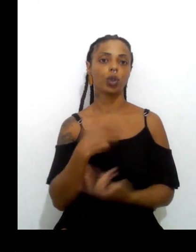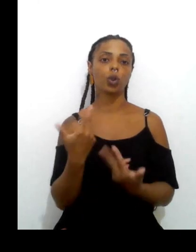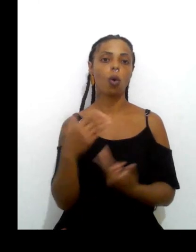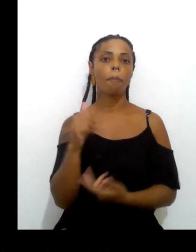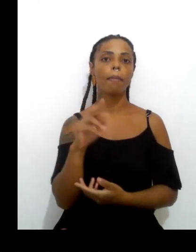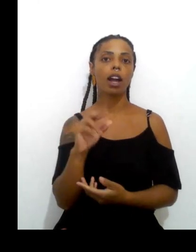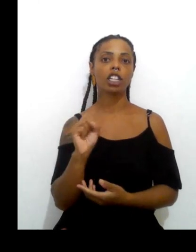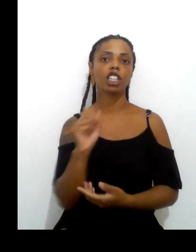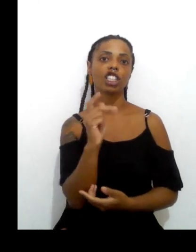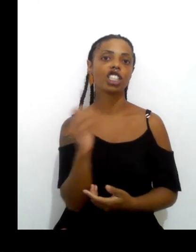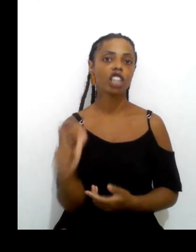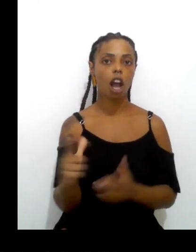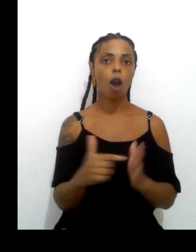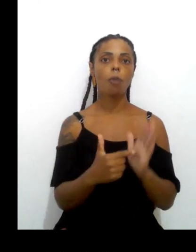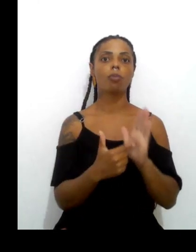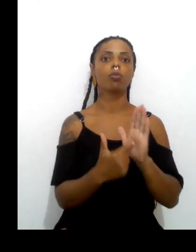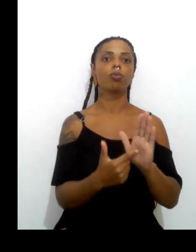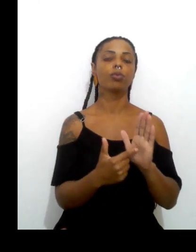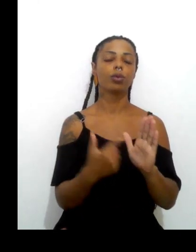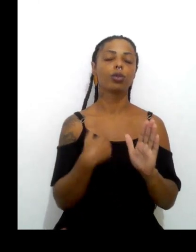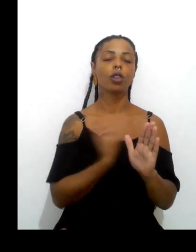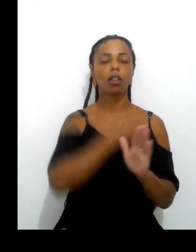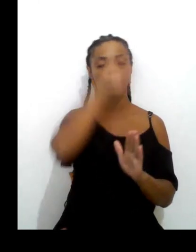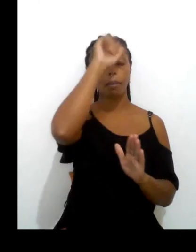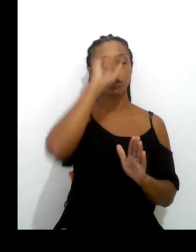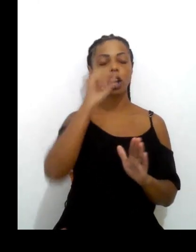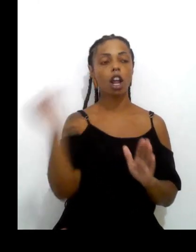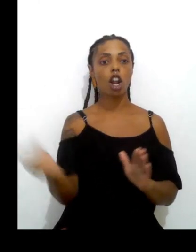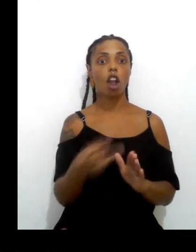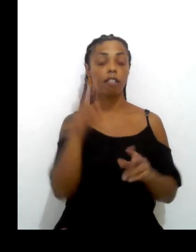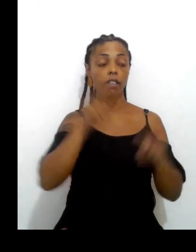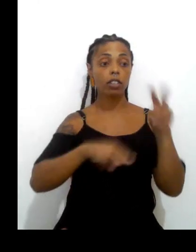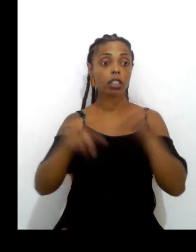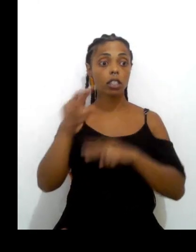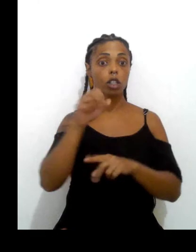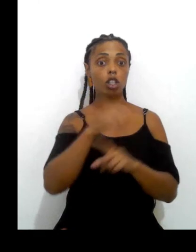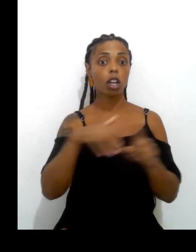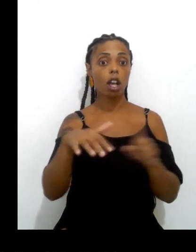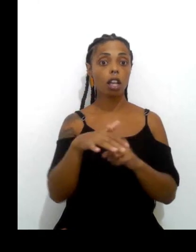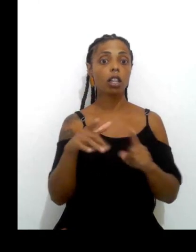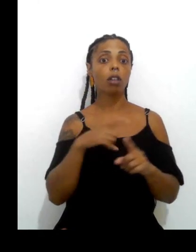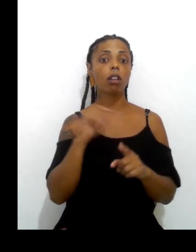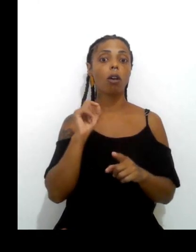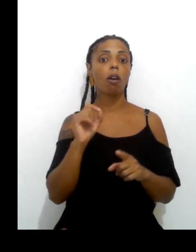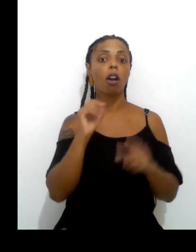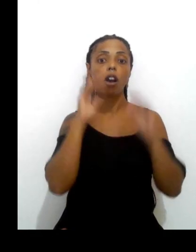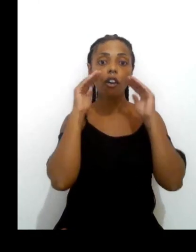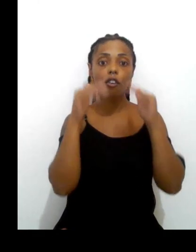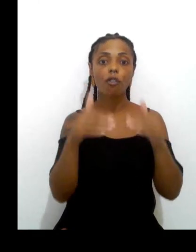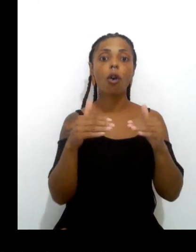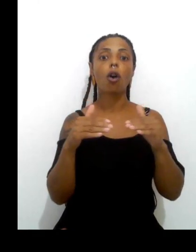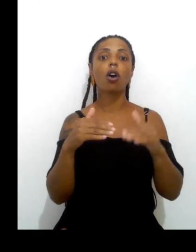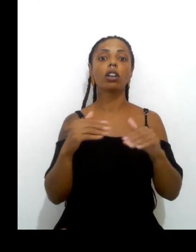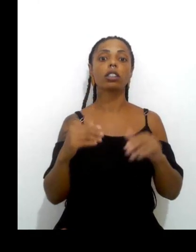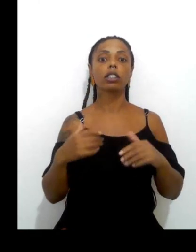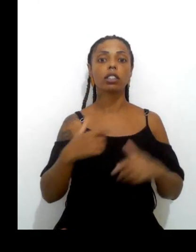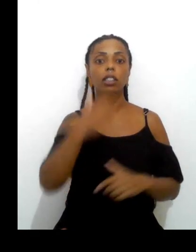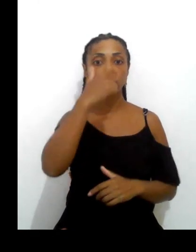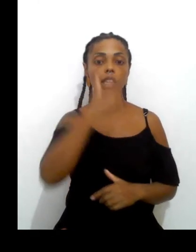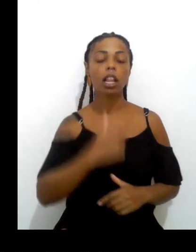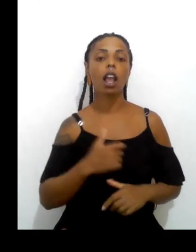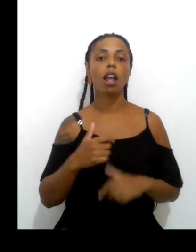a Nova Visão social se baseava na cidadania mais Ampla em que todos podiam cultural da Nação